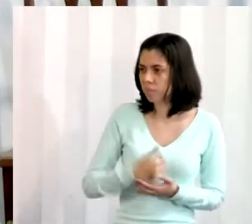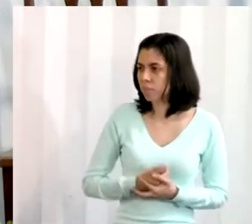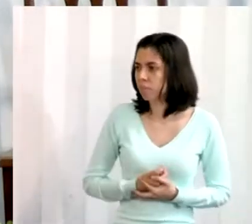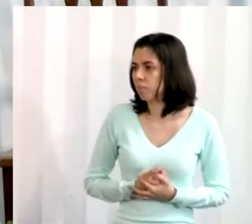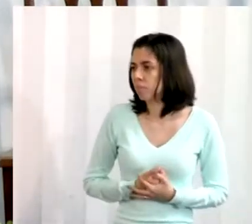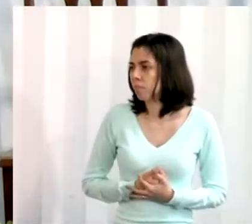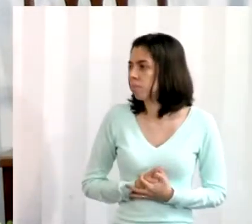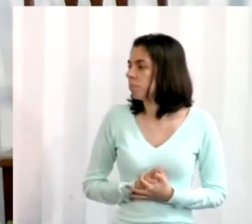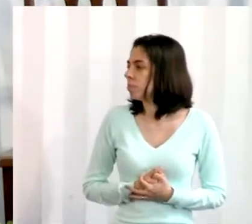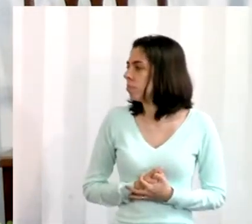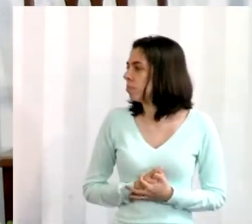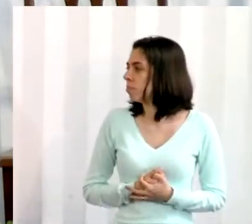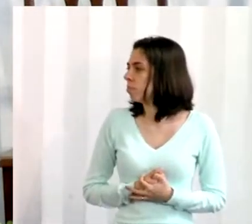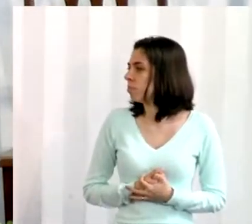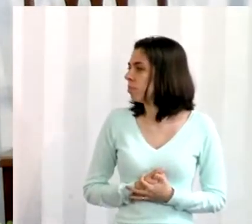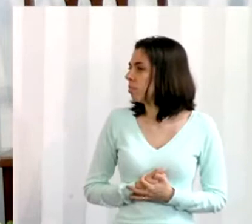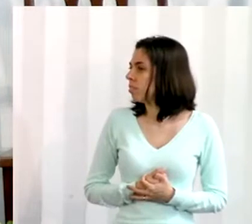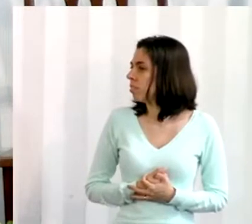Faz parte